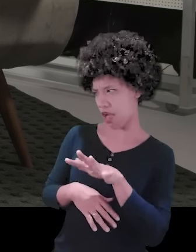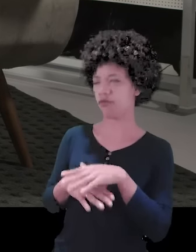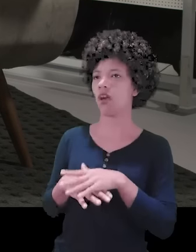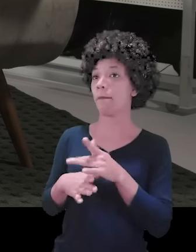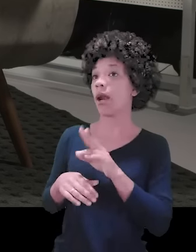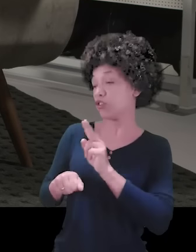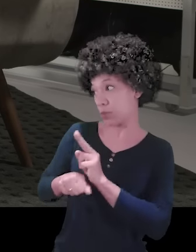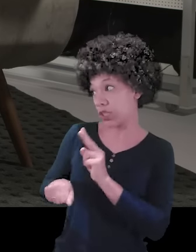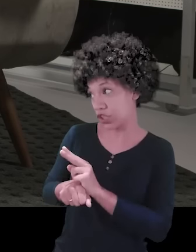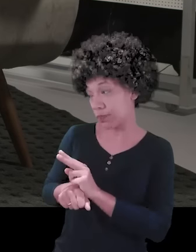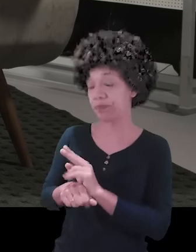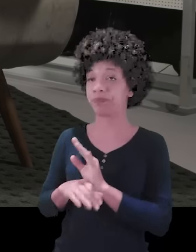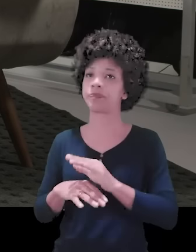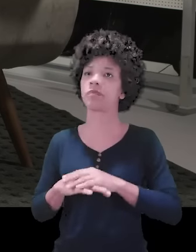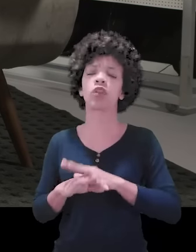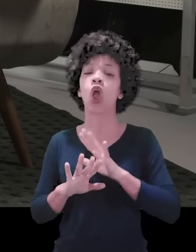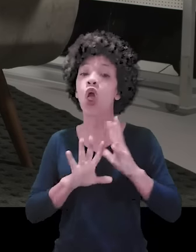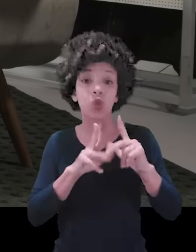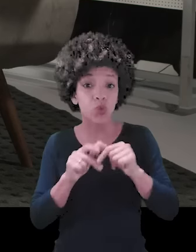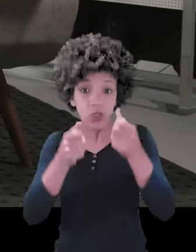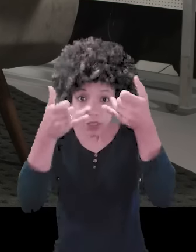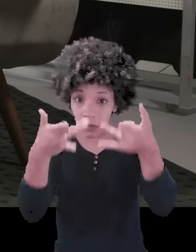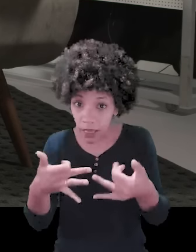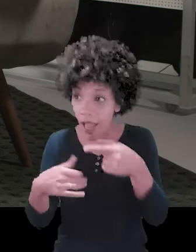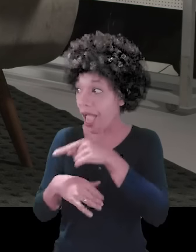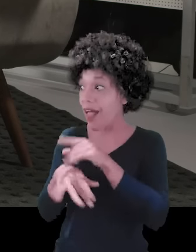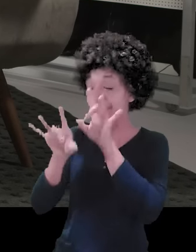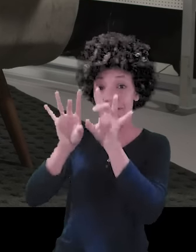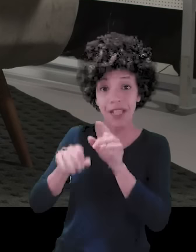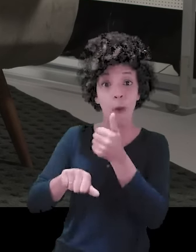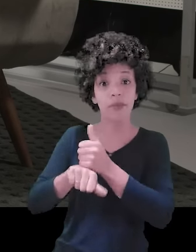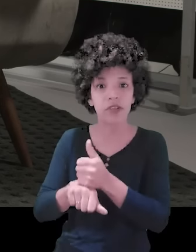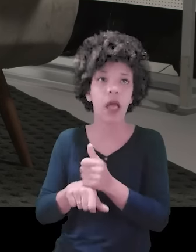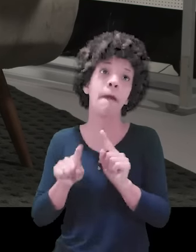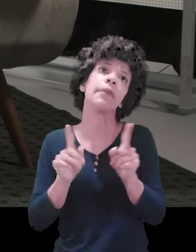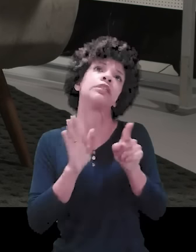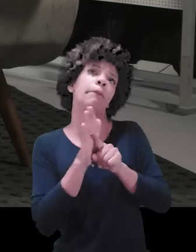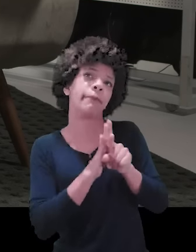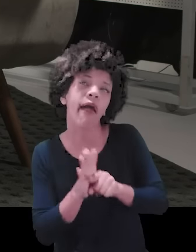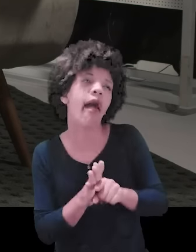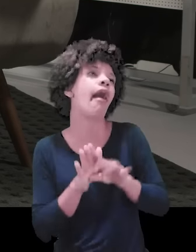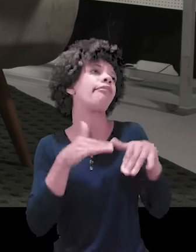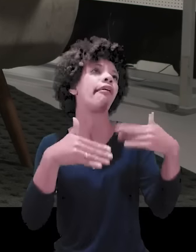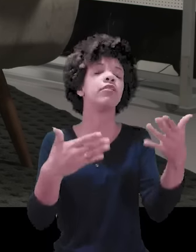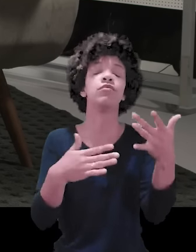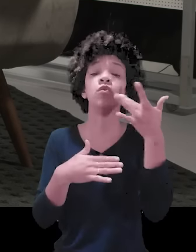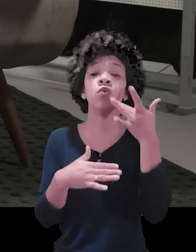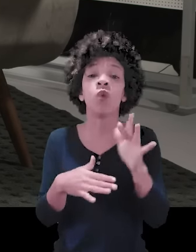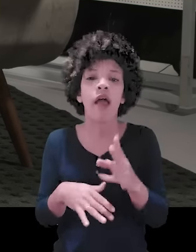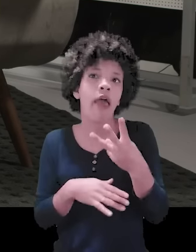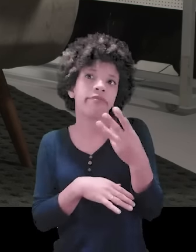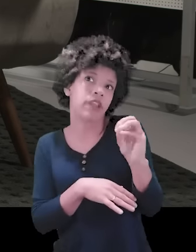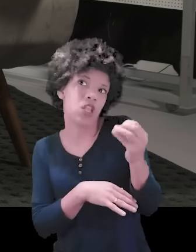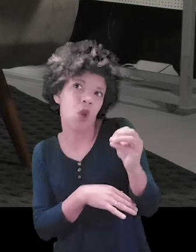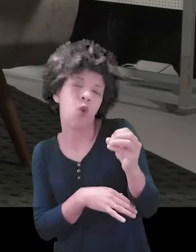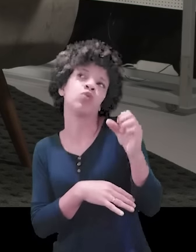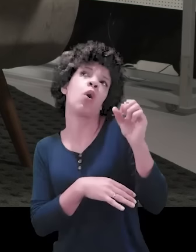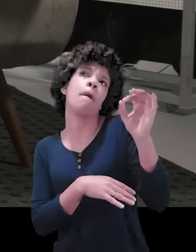vou falar um negócio até para proteger aqui tudo que a gente tá falando aqui ela é uma especialista ah mas tem um dado dado sei o que não sei mas ela se você